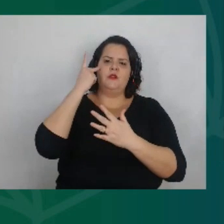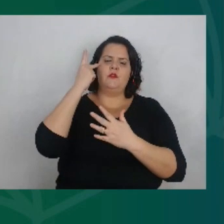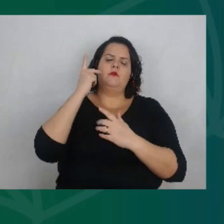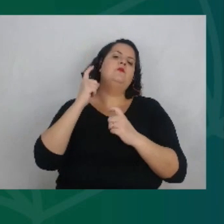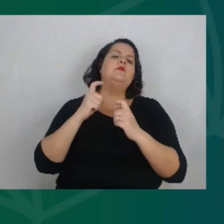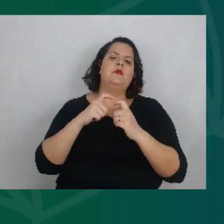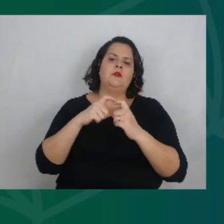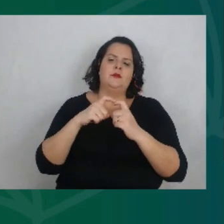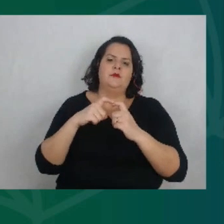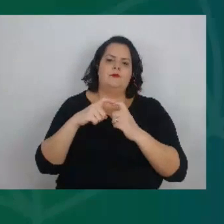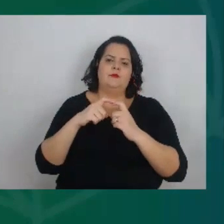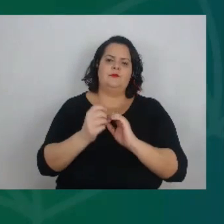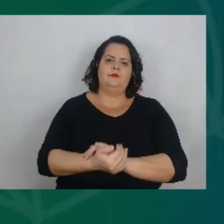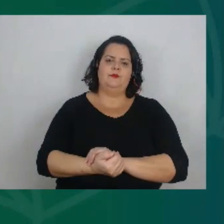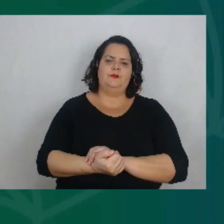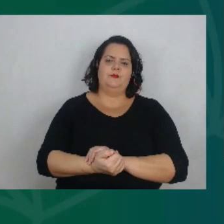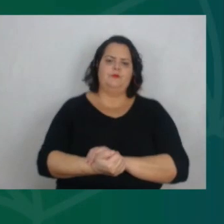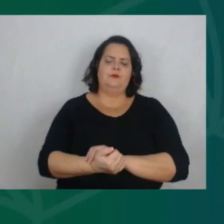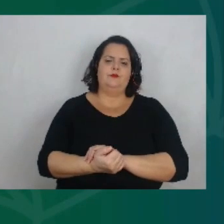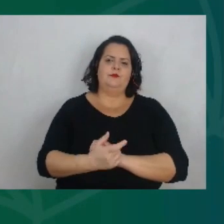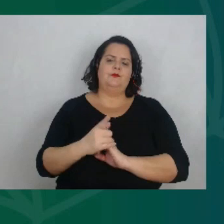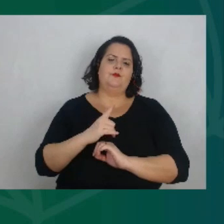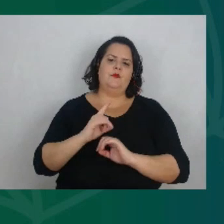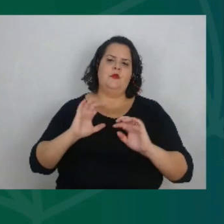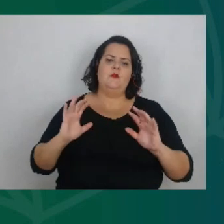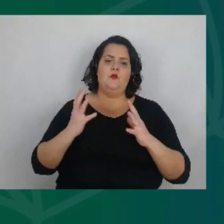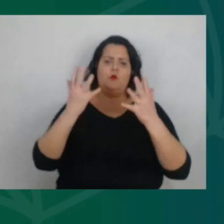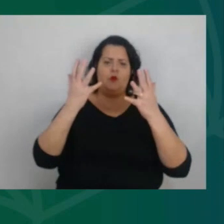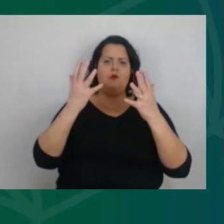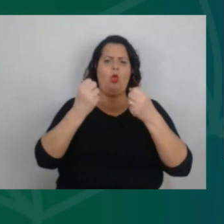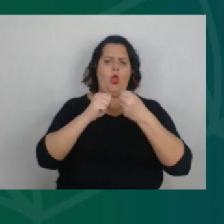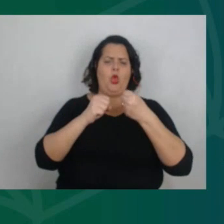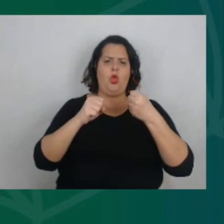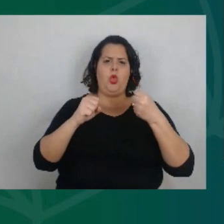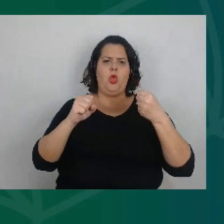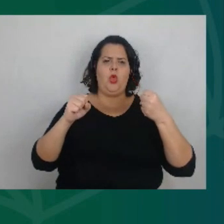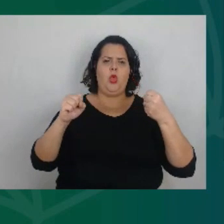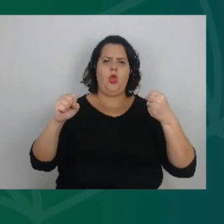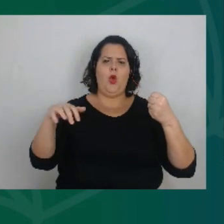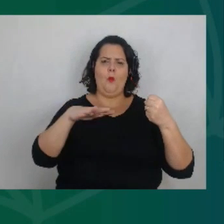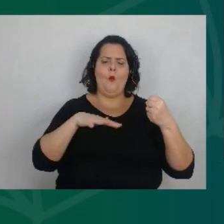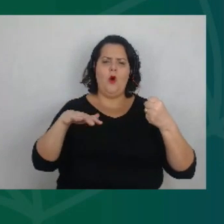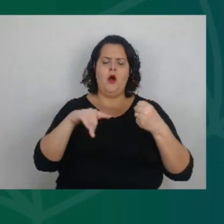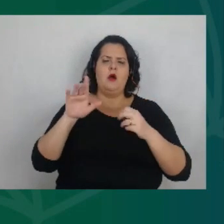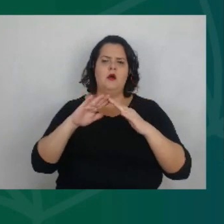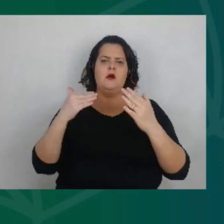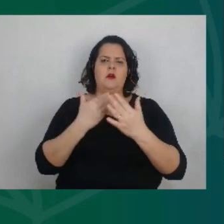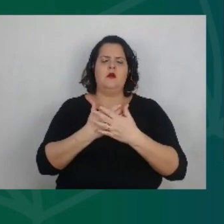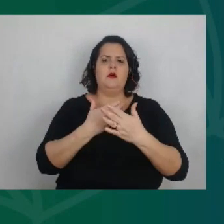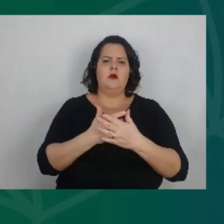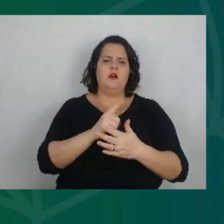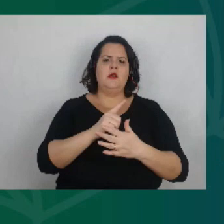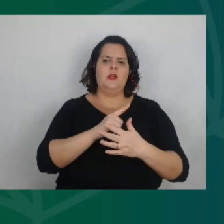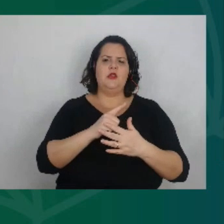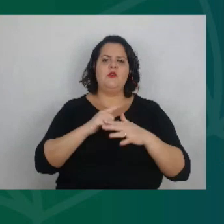próxima, um evento grande aqui na Atlética da escola, com a participação dos idosos